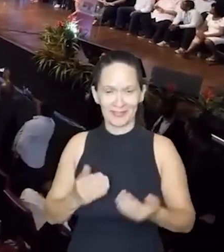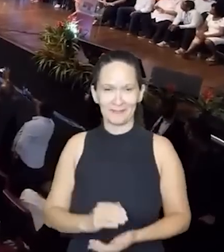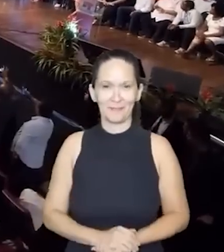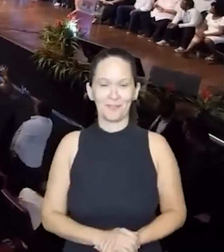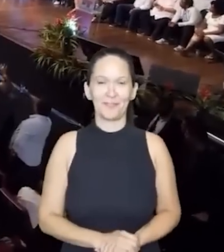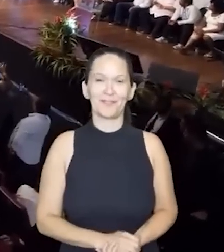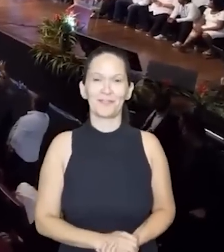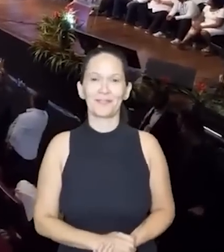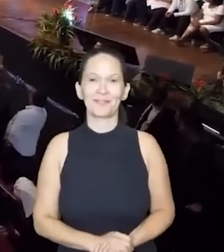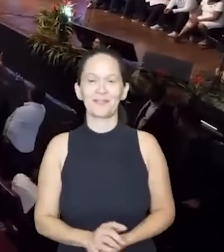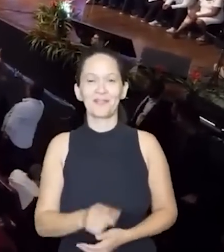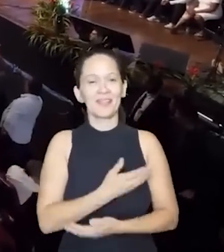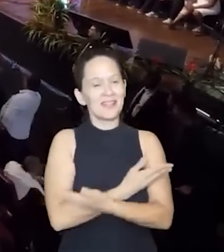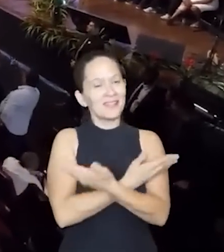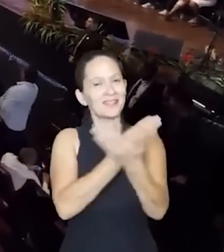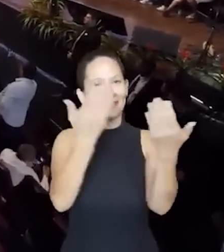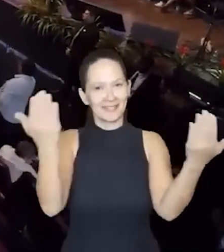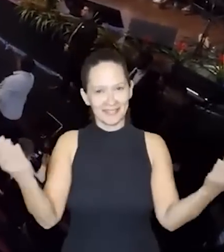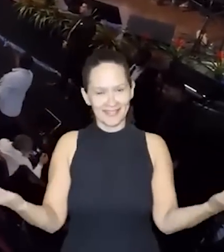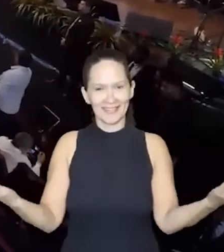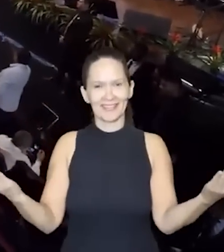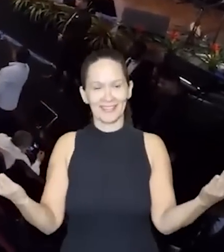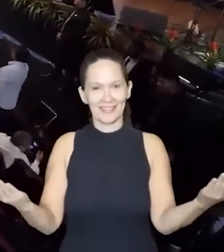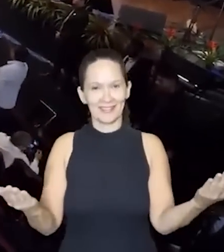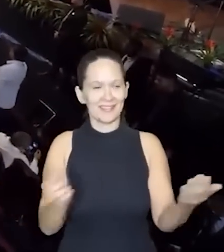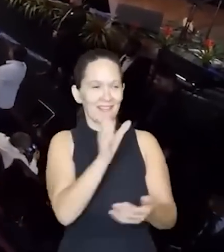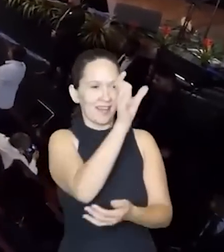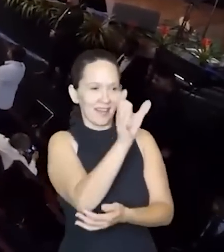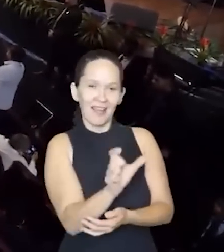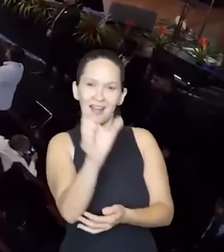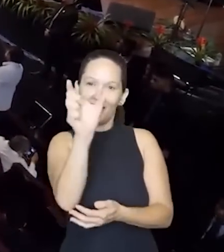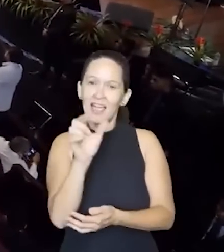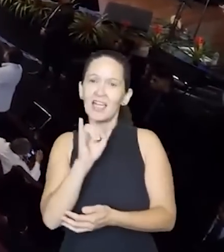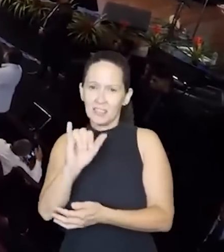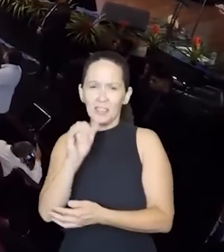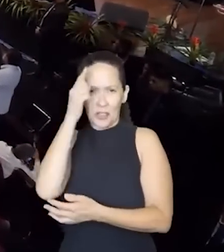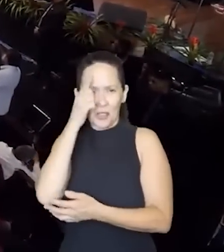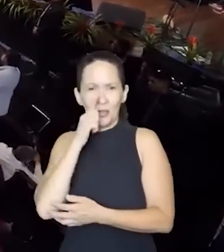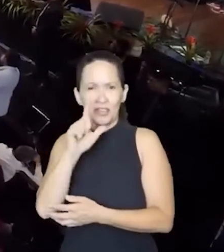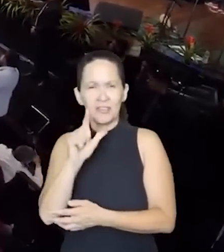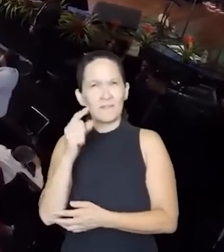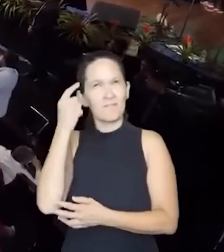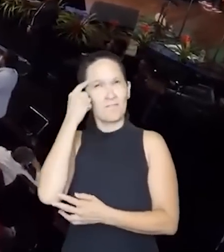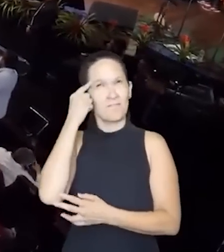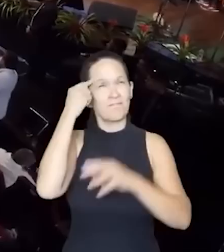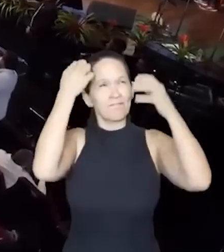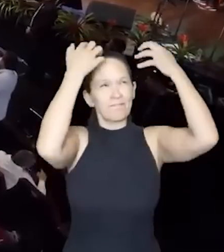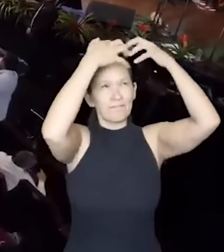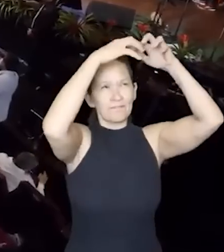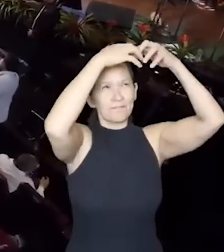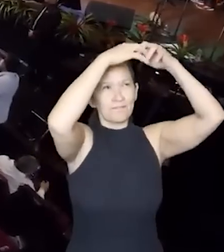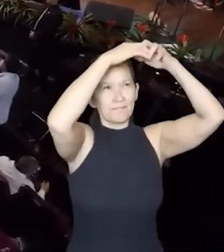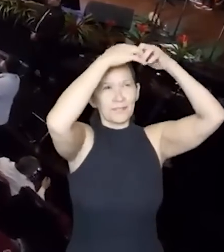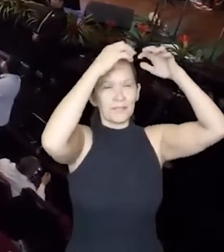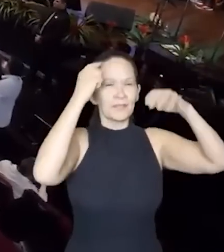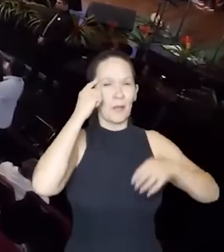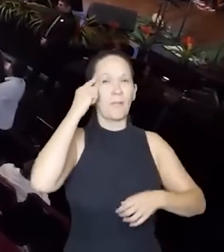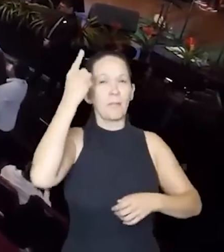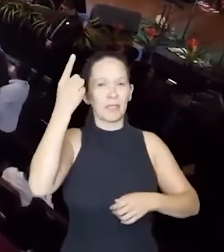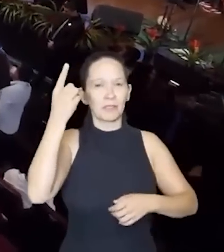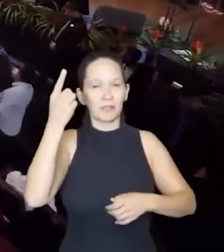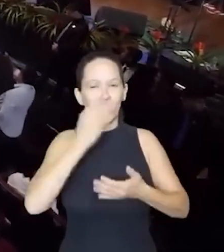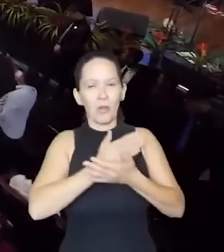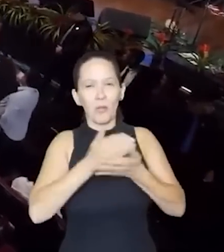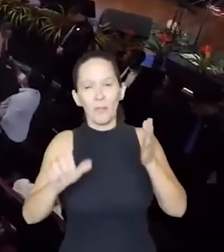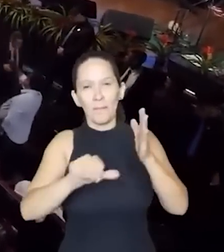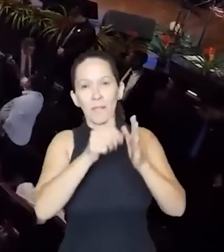para que vocês, se puderem, façam uma reflexão desde o primeiro dia que